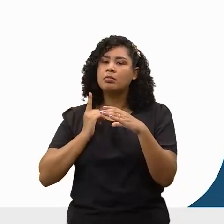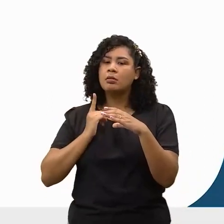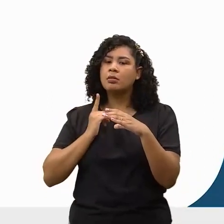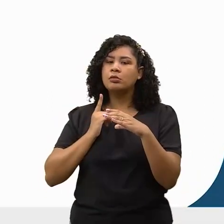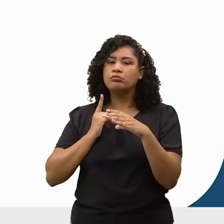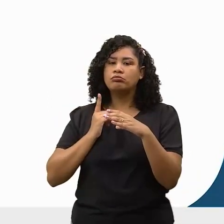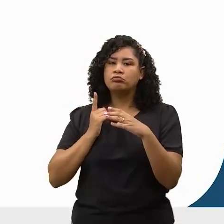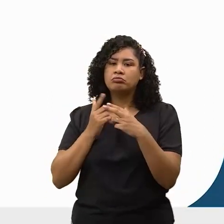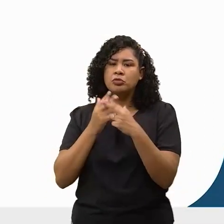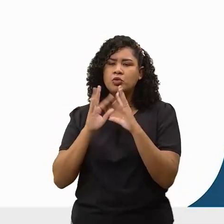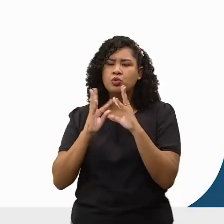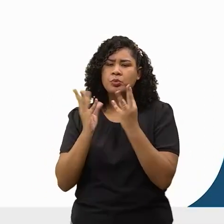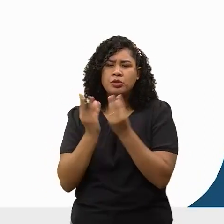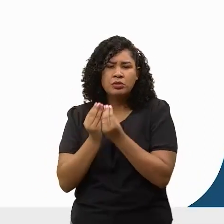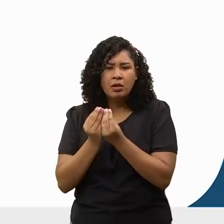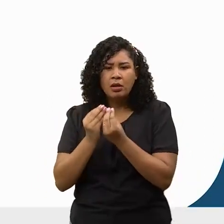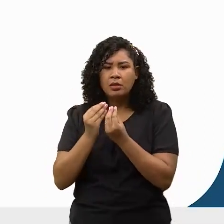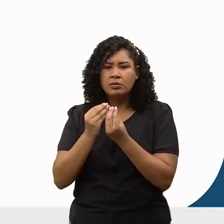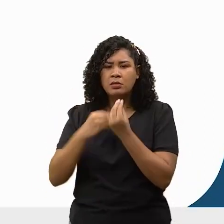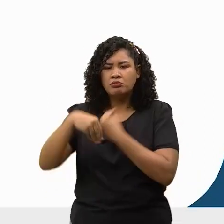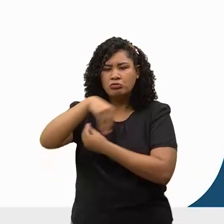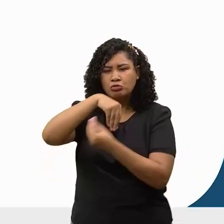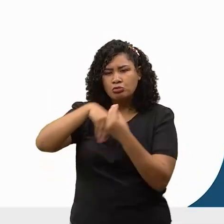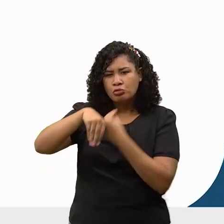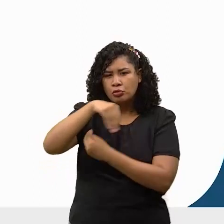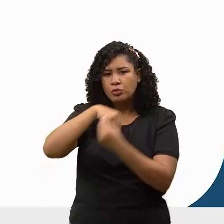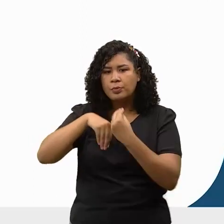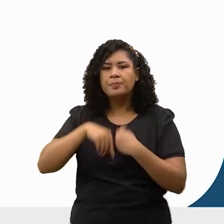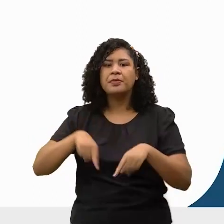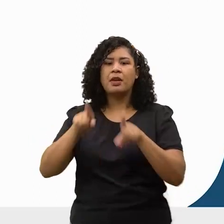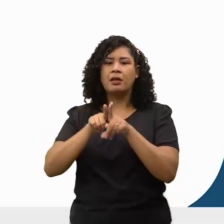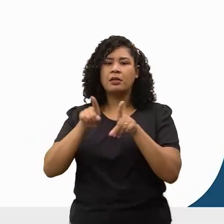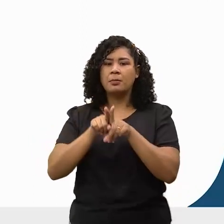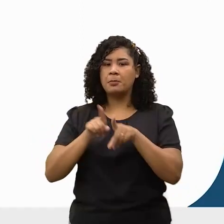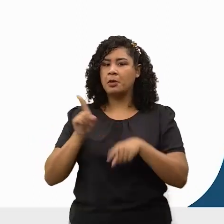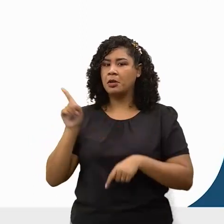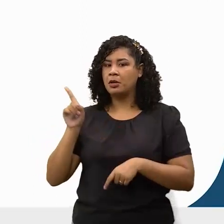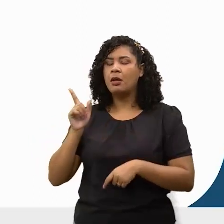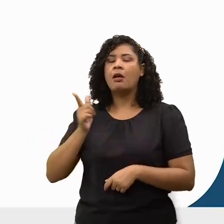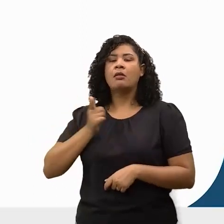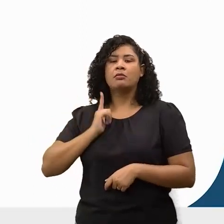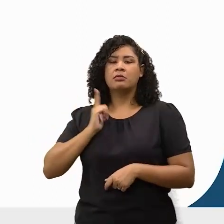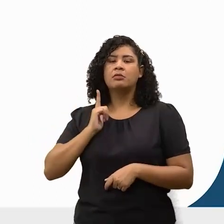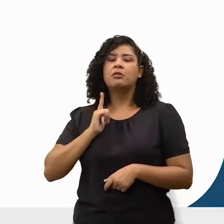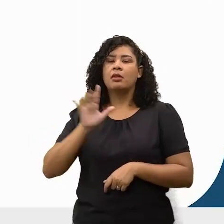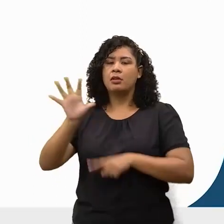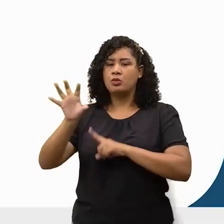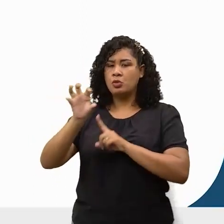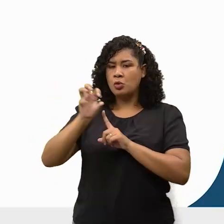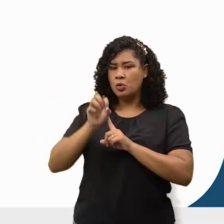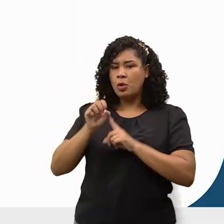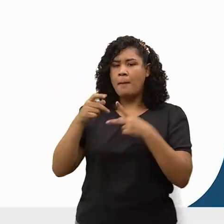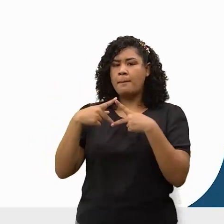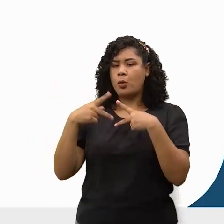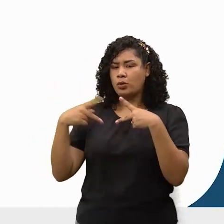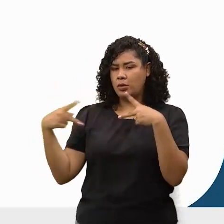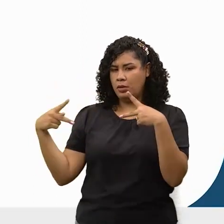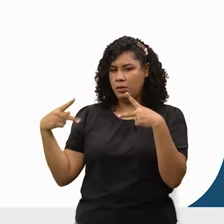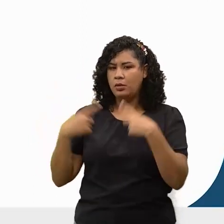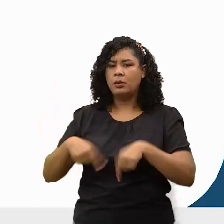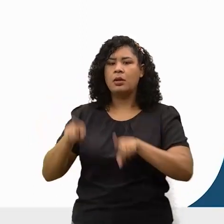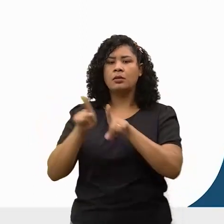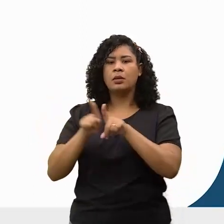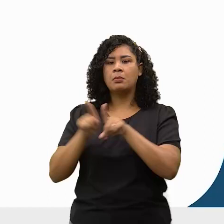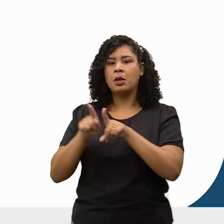vai possuir vários ribossomos na síntese proteica. O complexo de Golgi